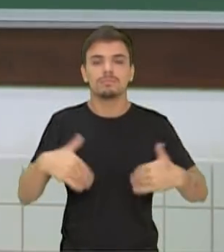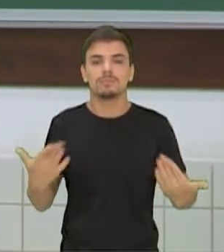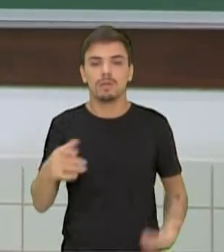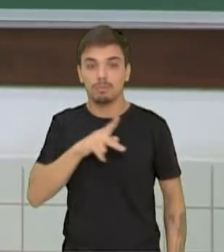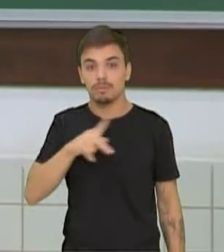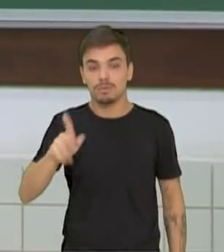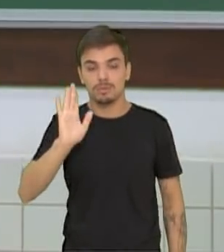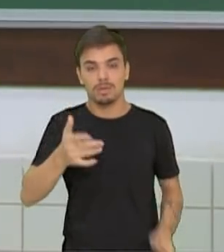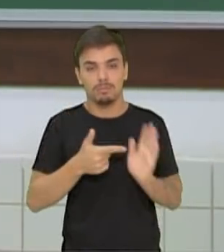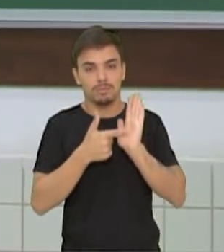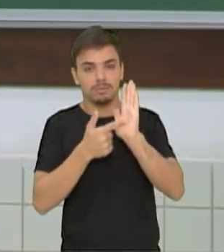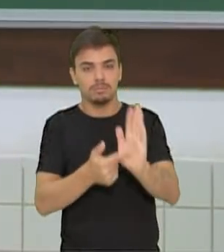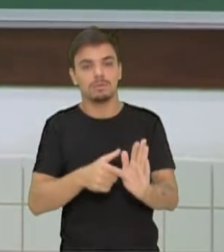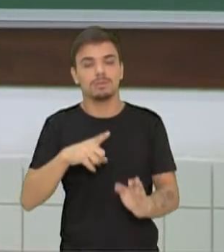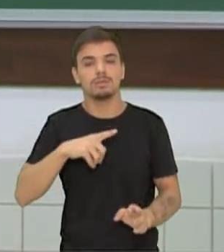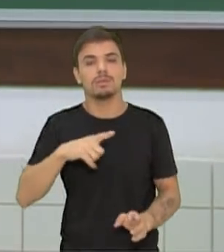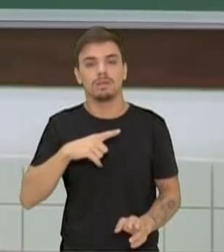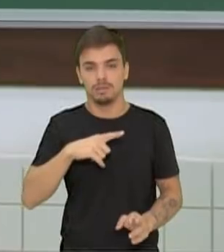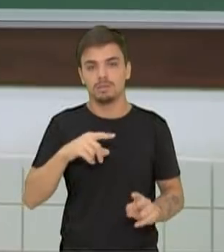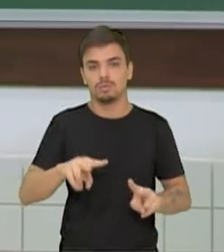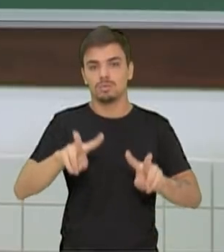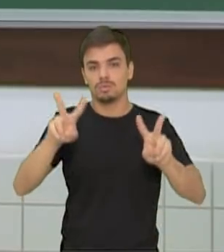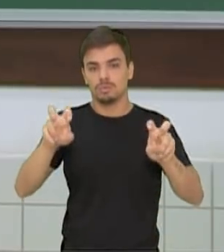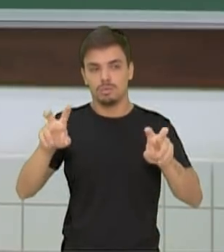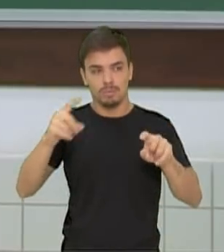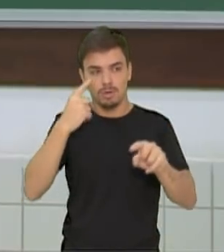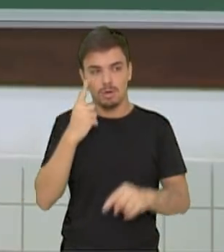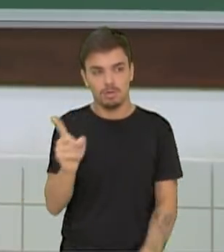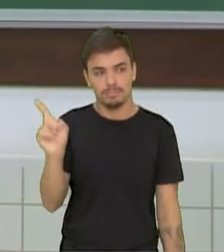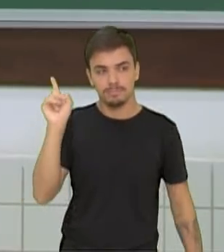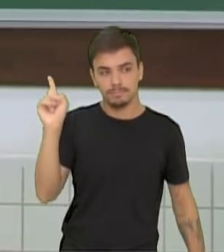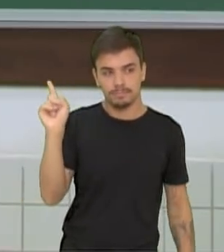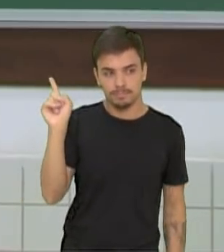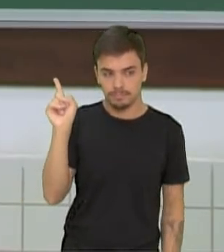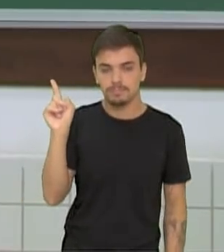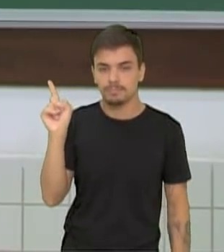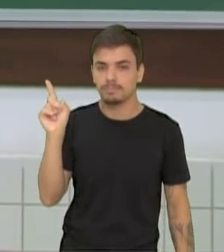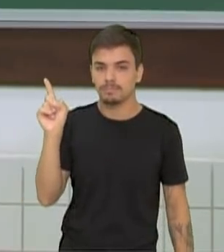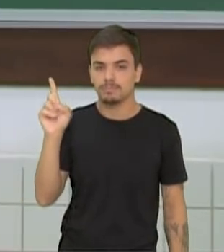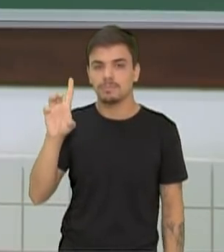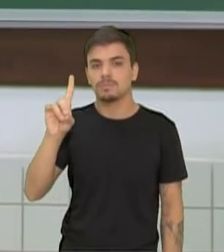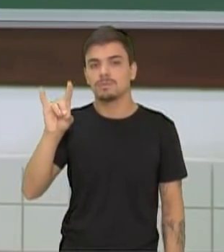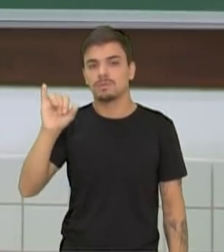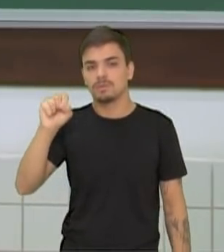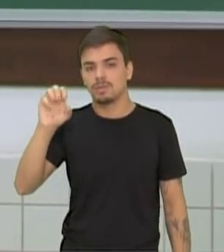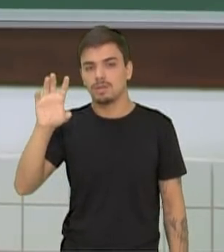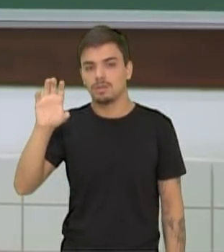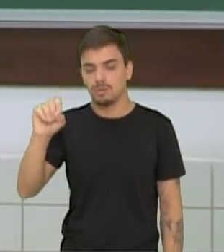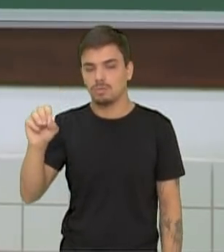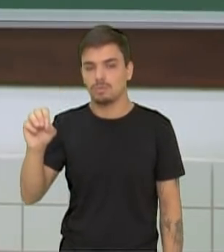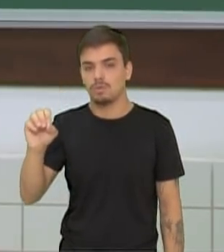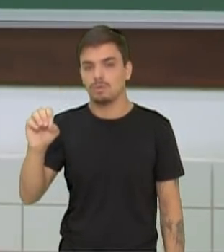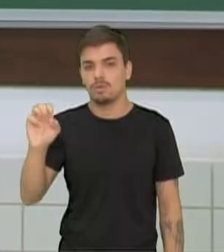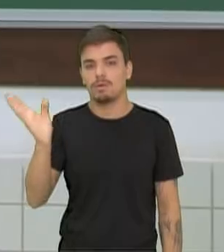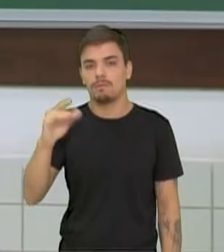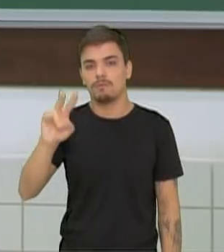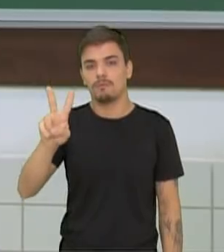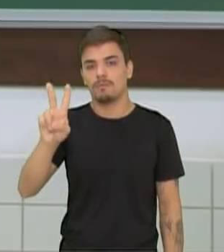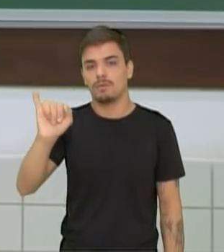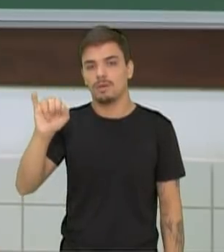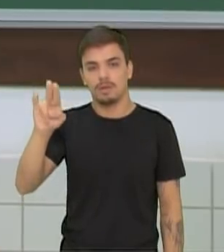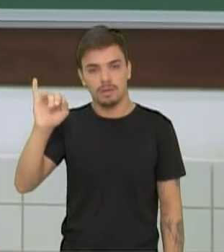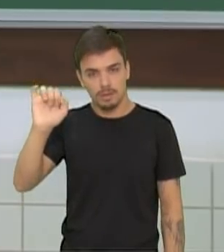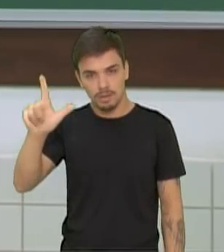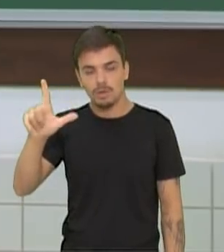um disco que eu uso de decoração. Ele é um disco de vinil, um LP, né? E